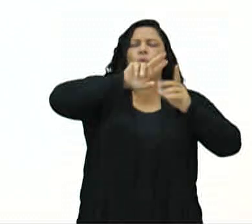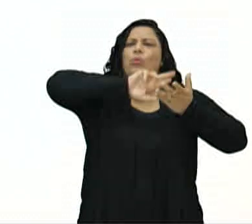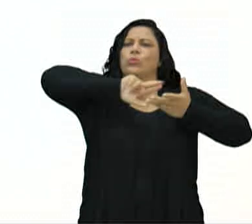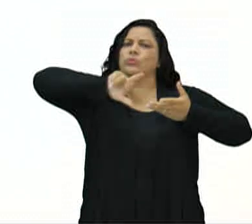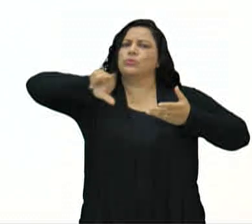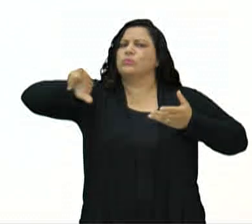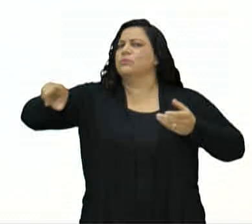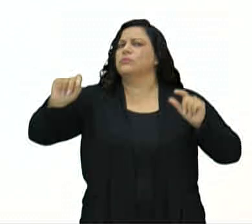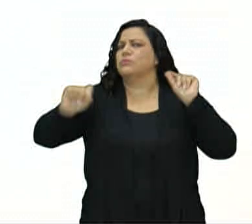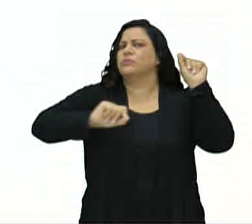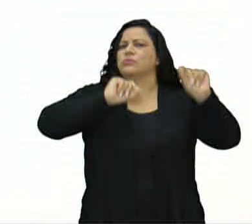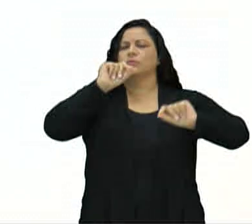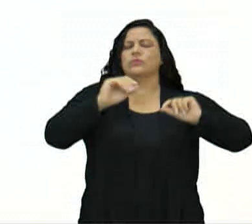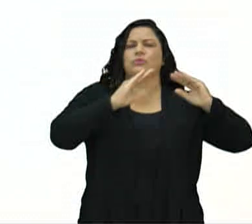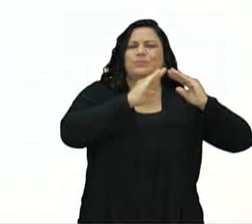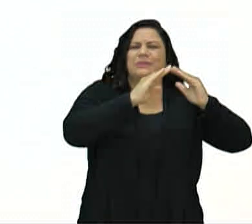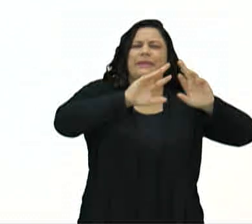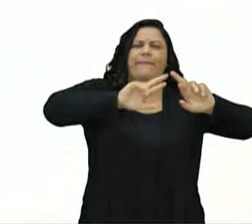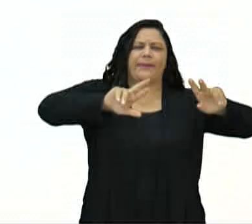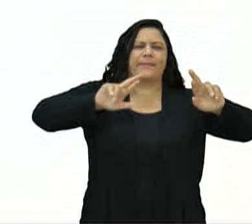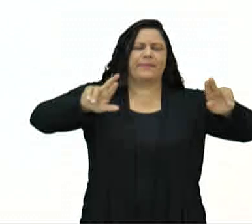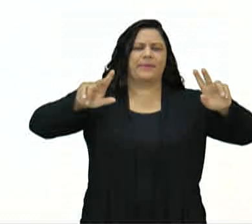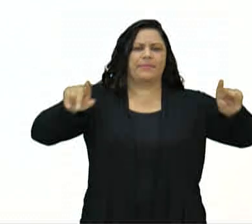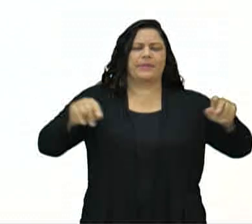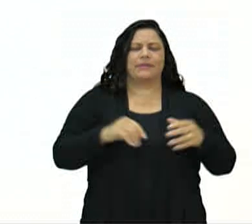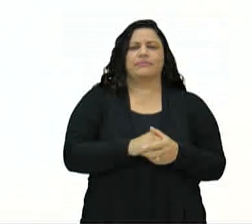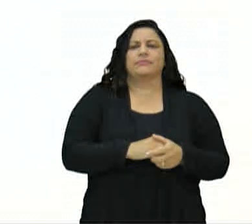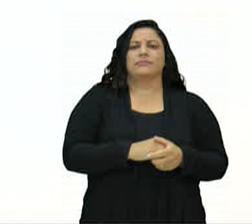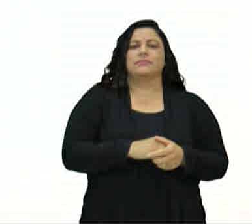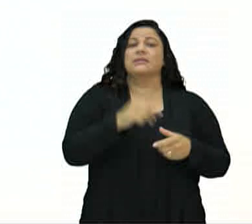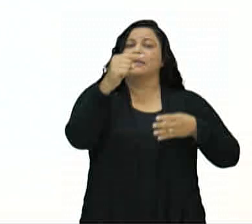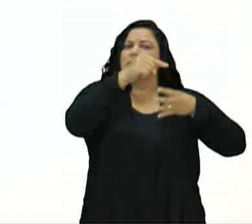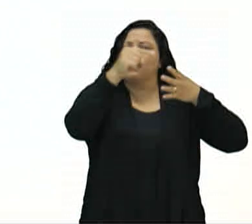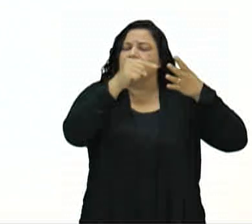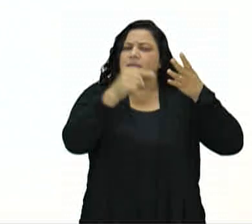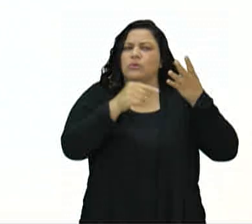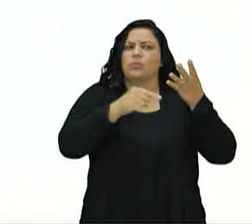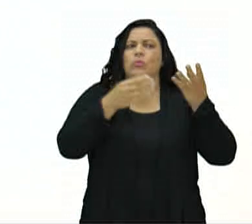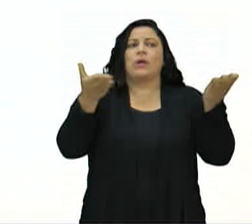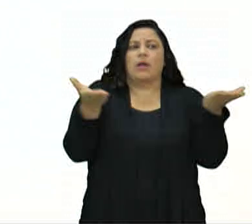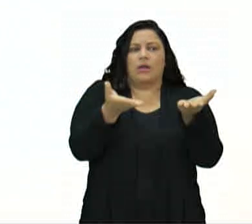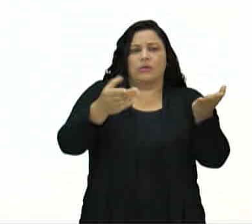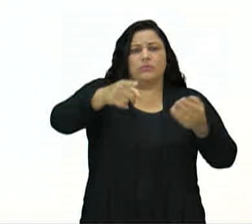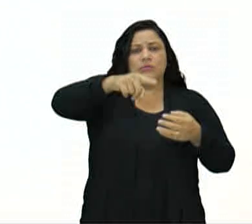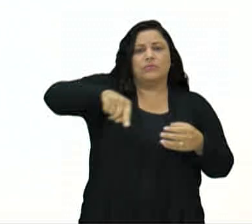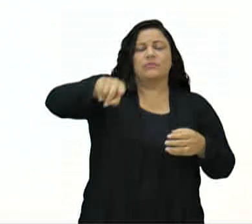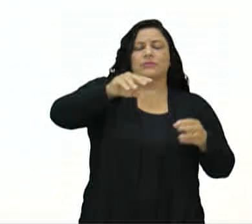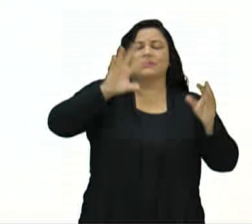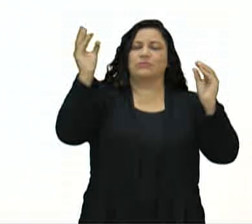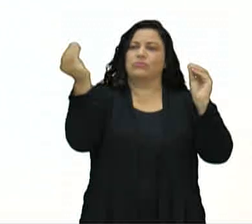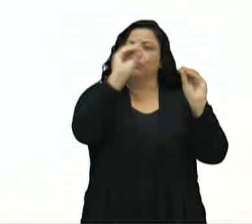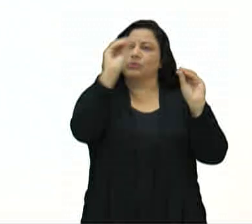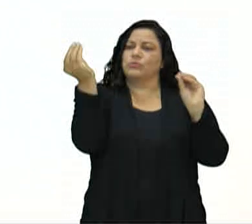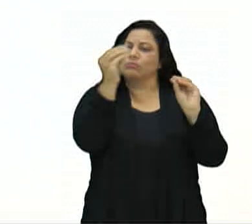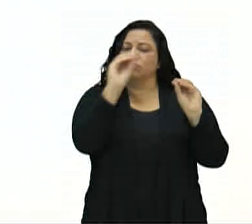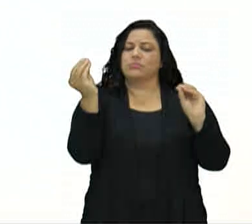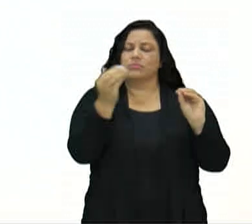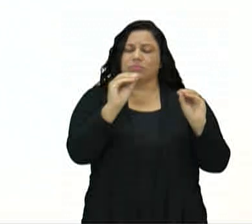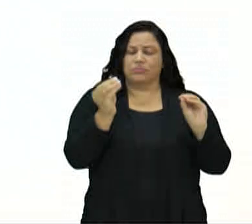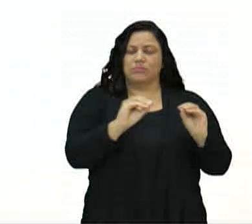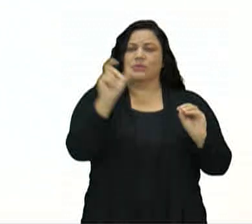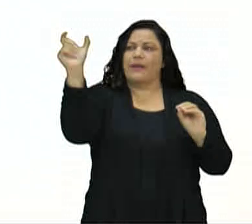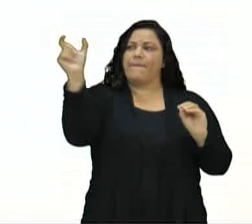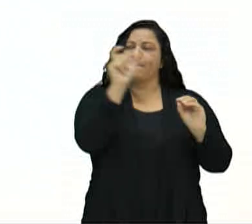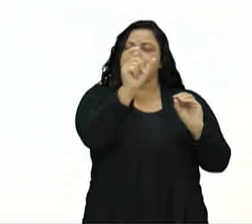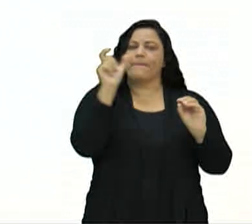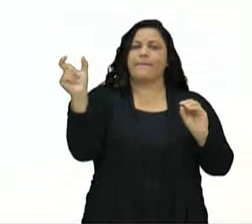aldeia, chabola, piso ou casa típica. Eu quero que vocês completem essas frases com uma dessas